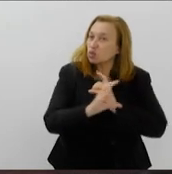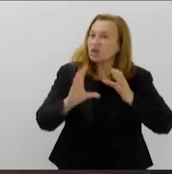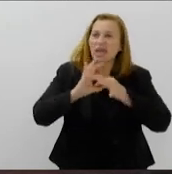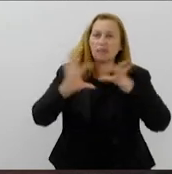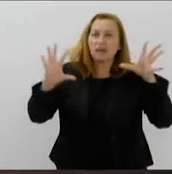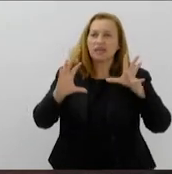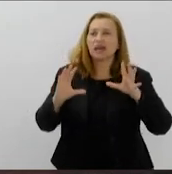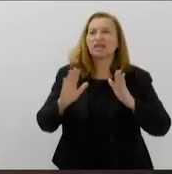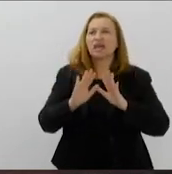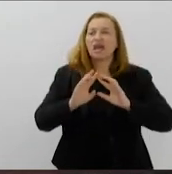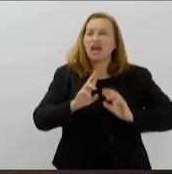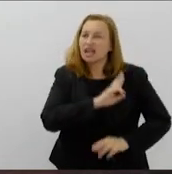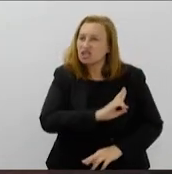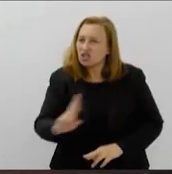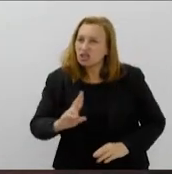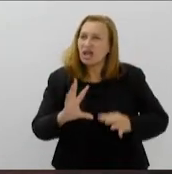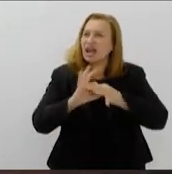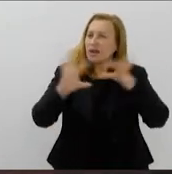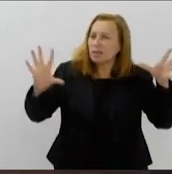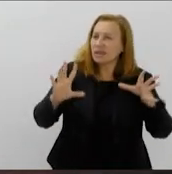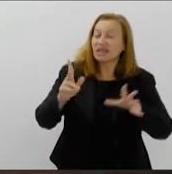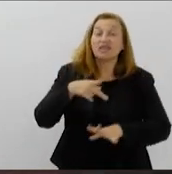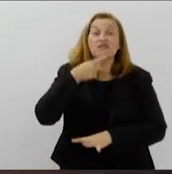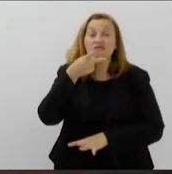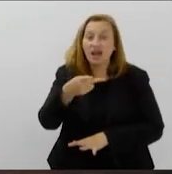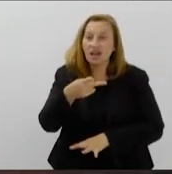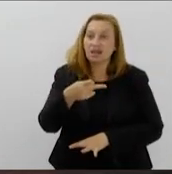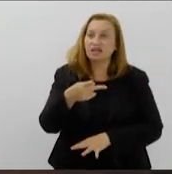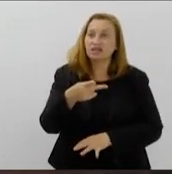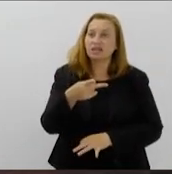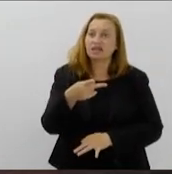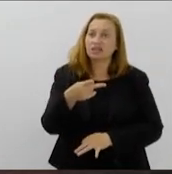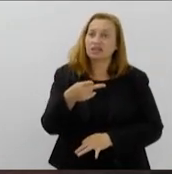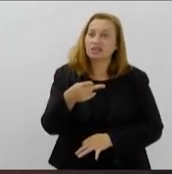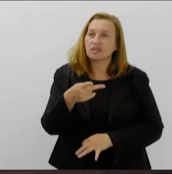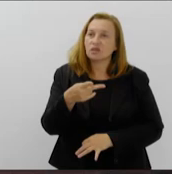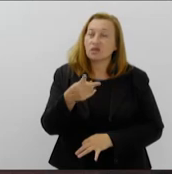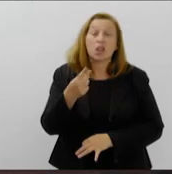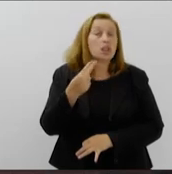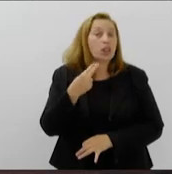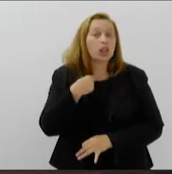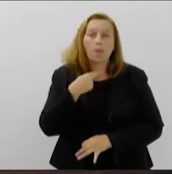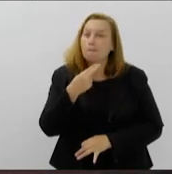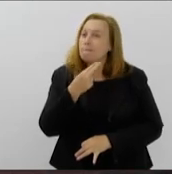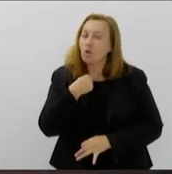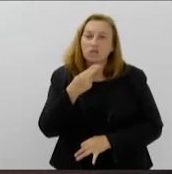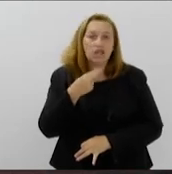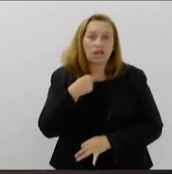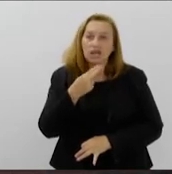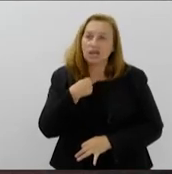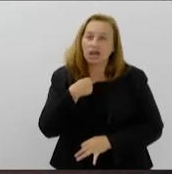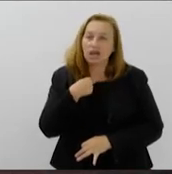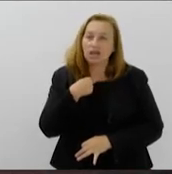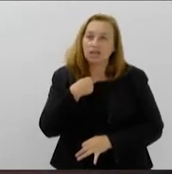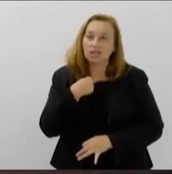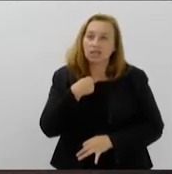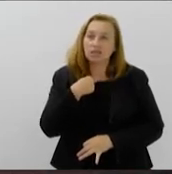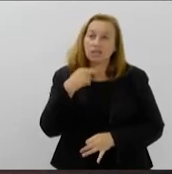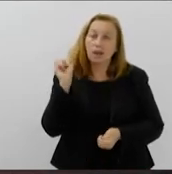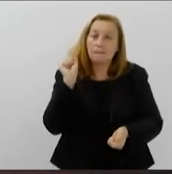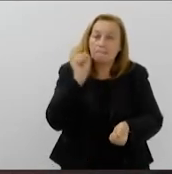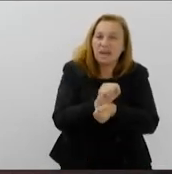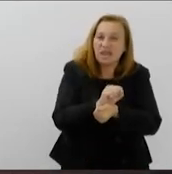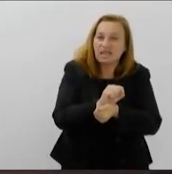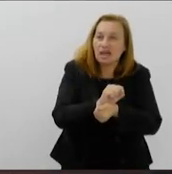liberdade religiosa, a nossa liberdade de expressão não poderão ser aprisionadas